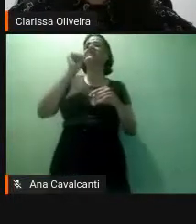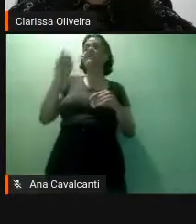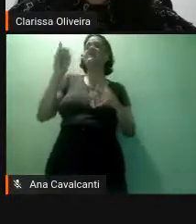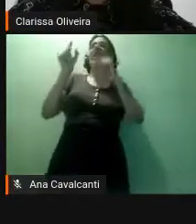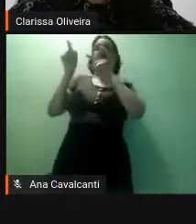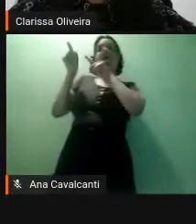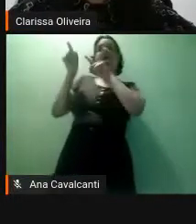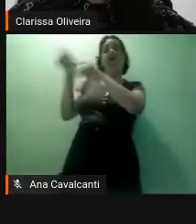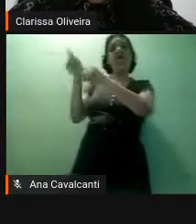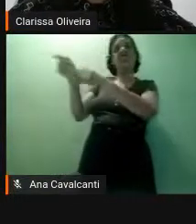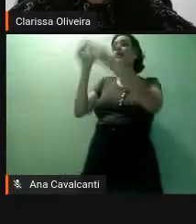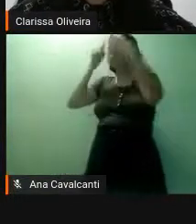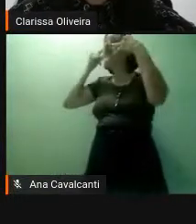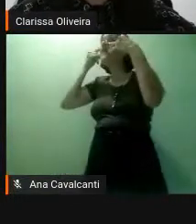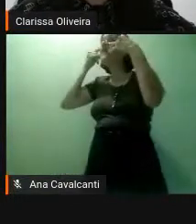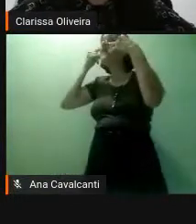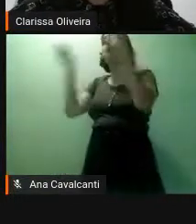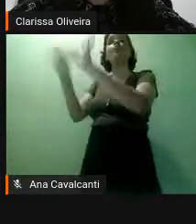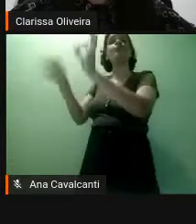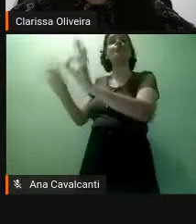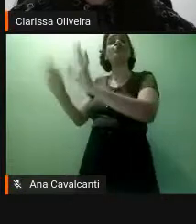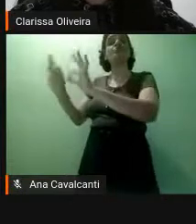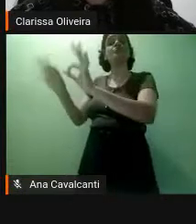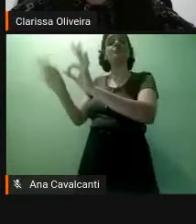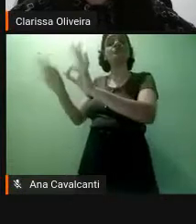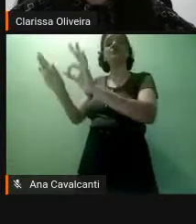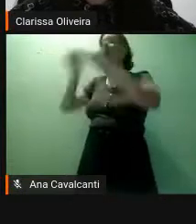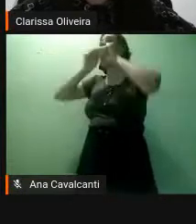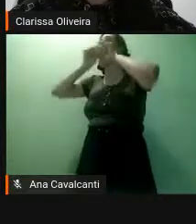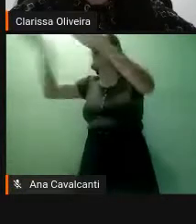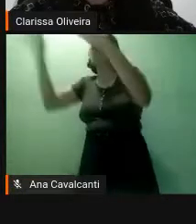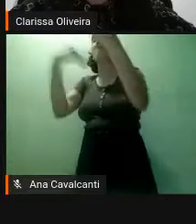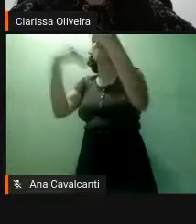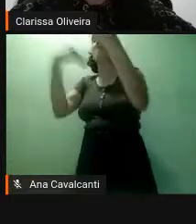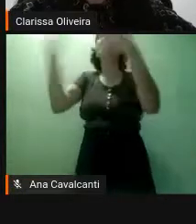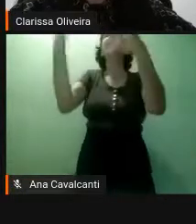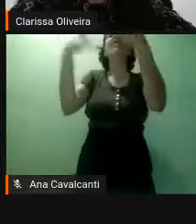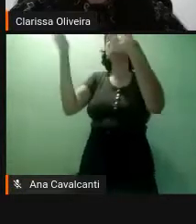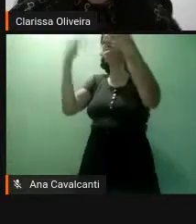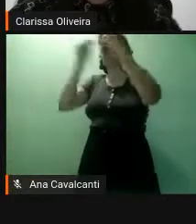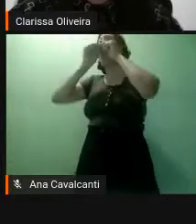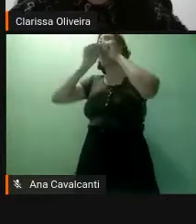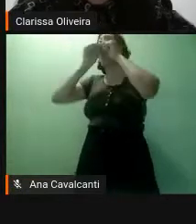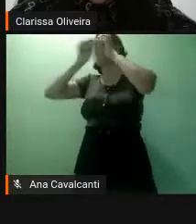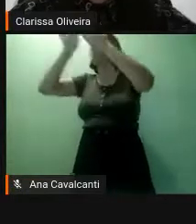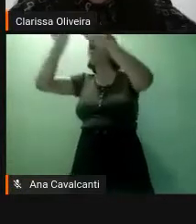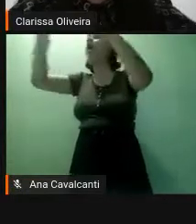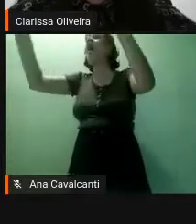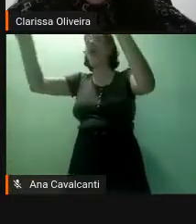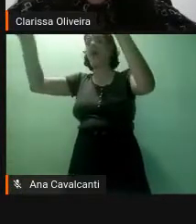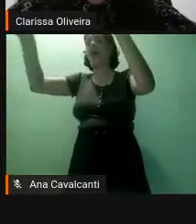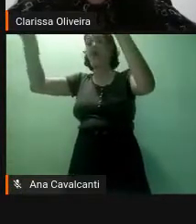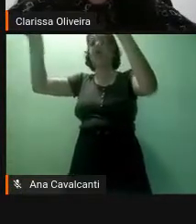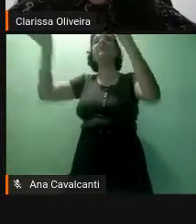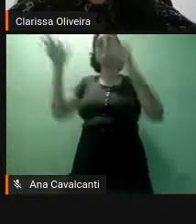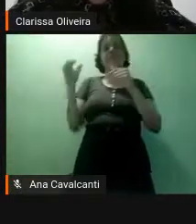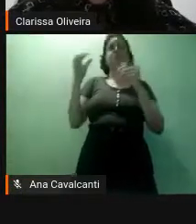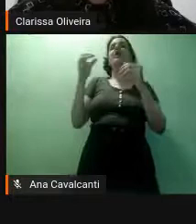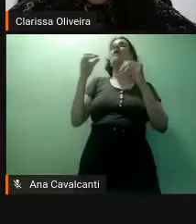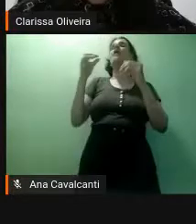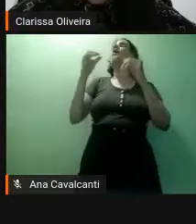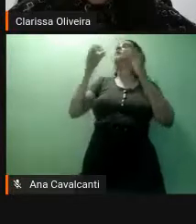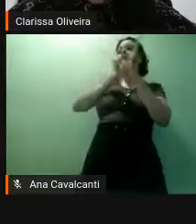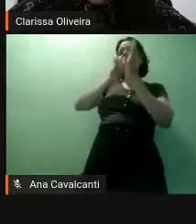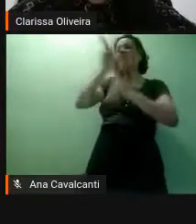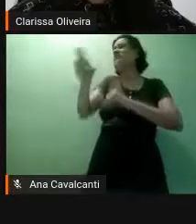usando máscara e está eliminando, falando aqui perto dessa outra pessoa que está bem, está eliminando o vírus o